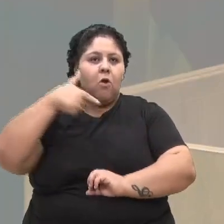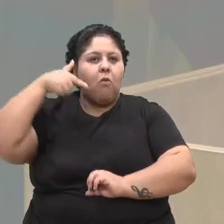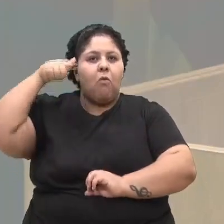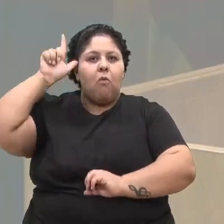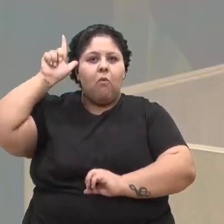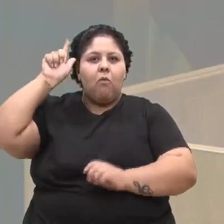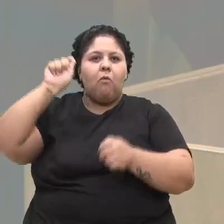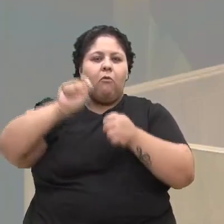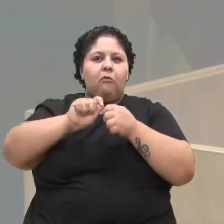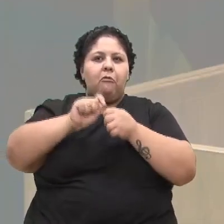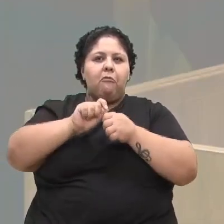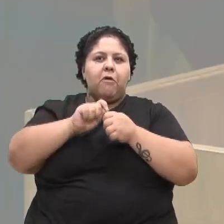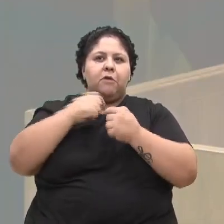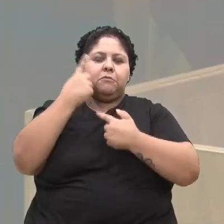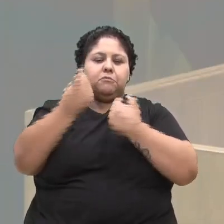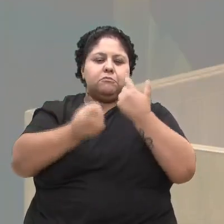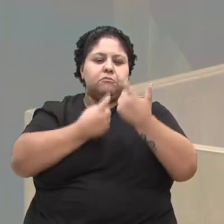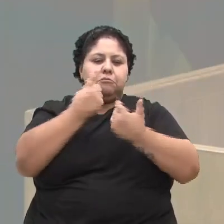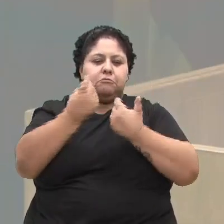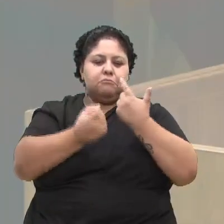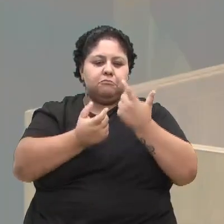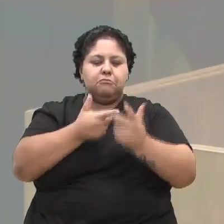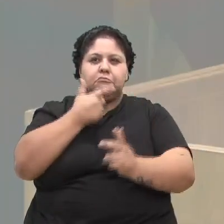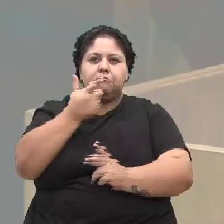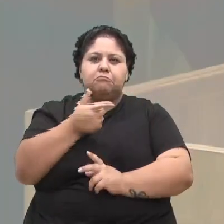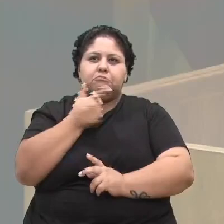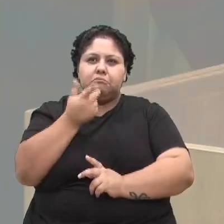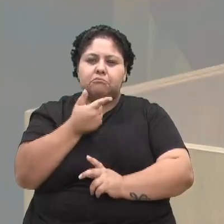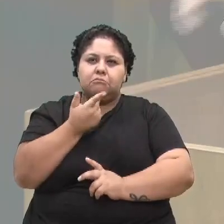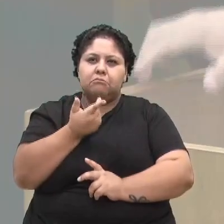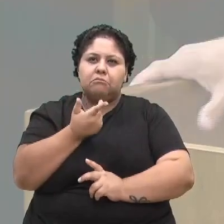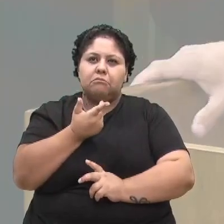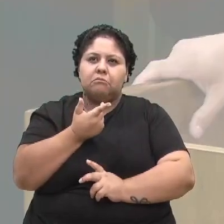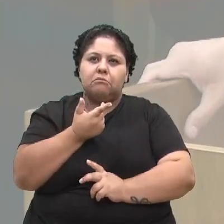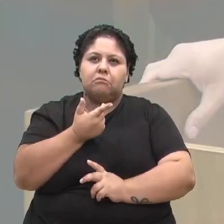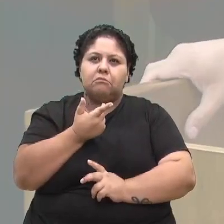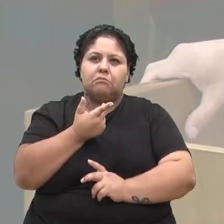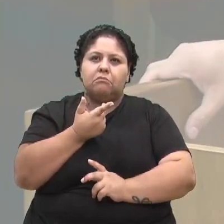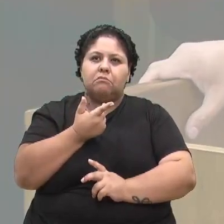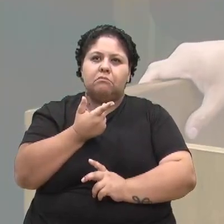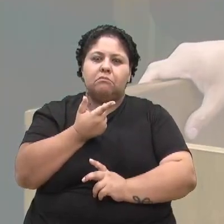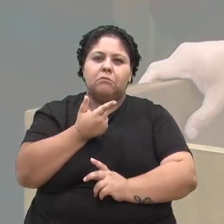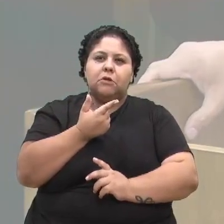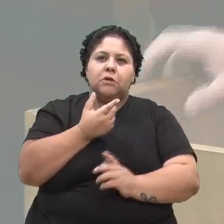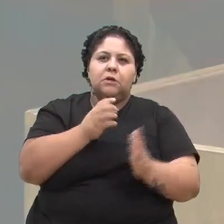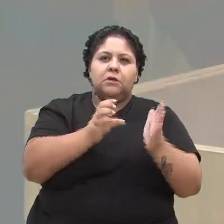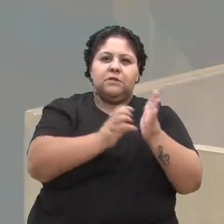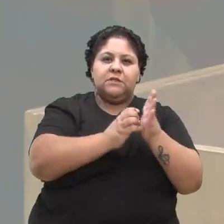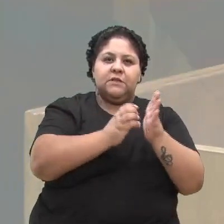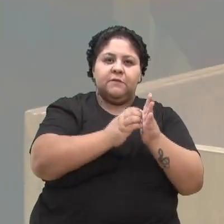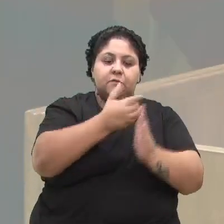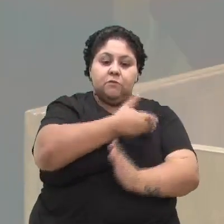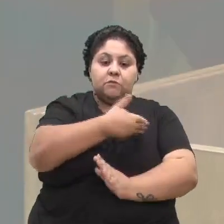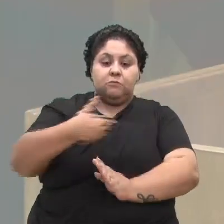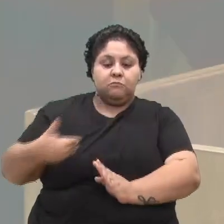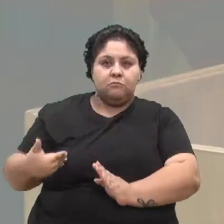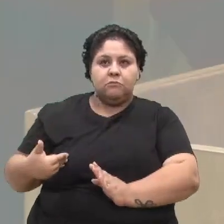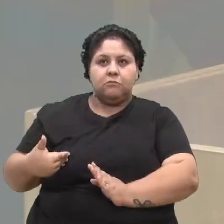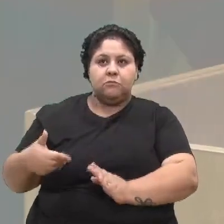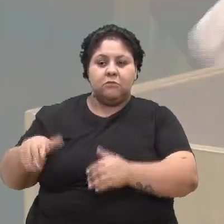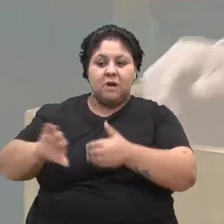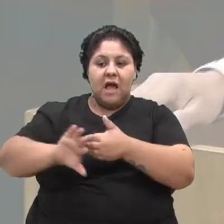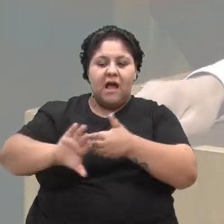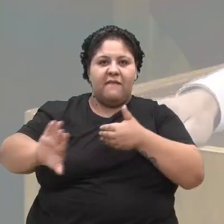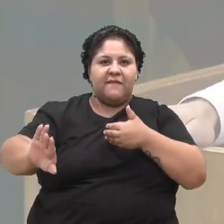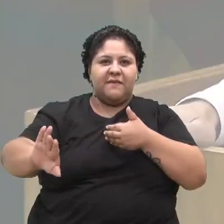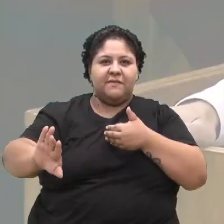ele fez alguns comentários referente aos servidores públicos, né, que foram